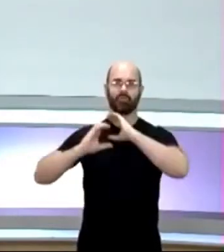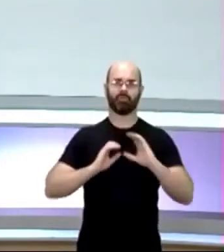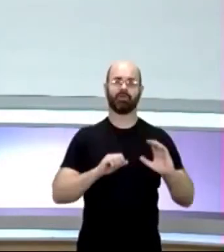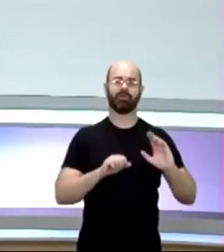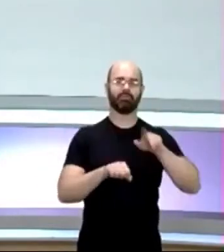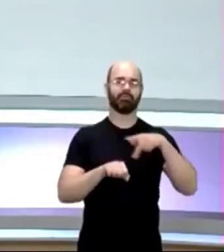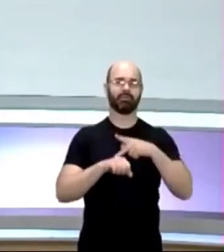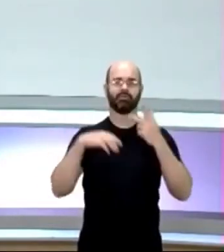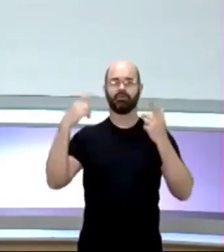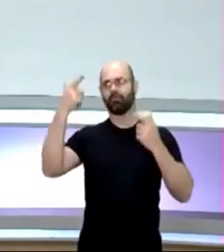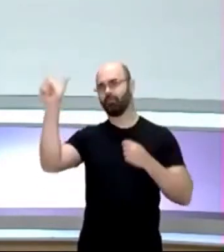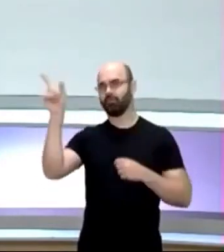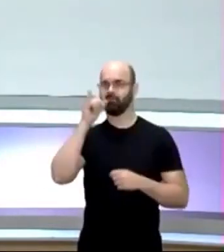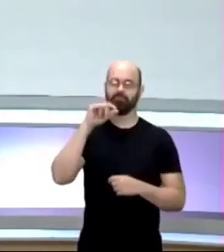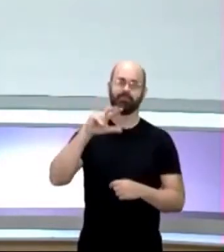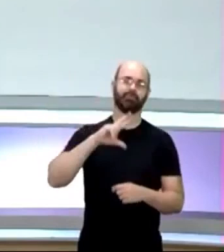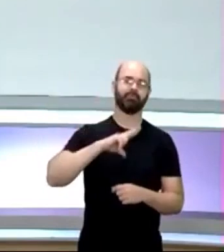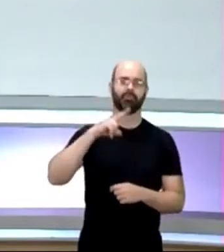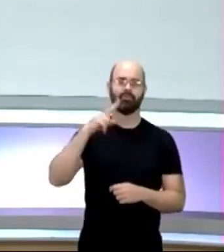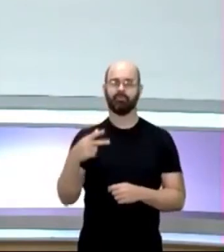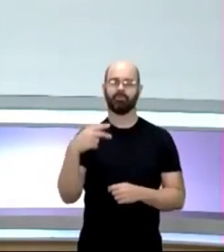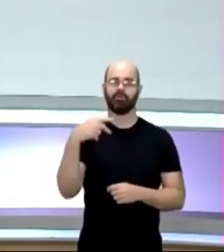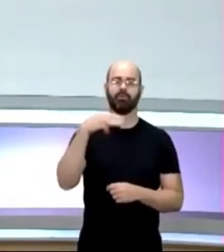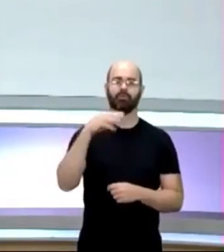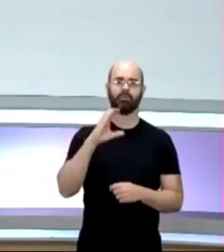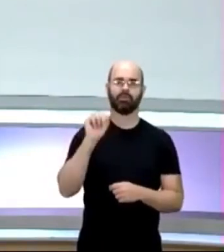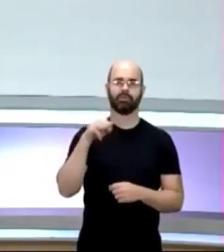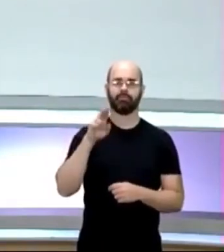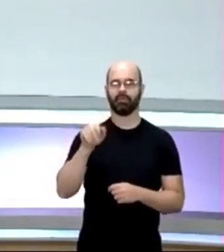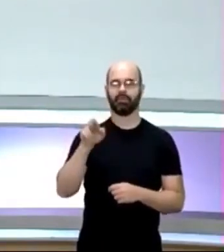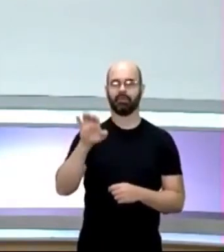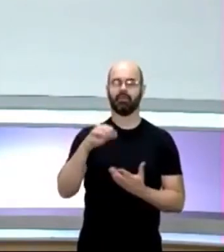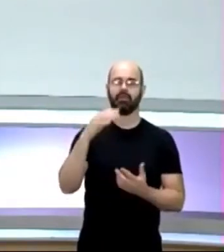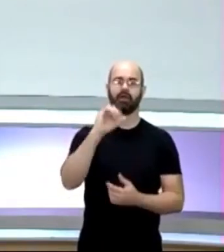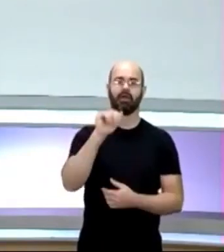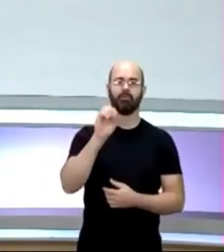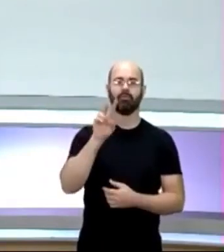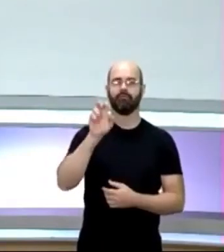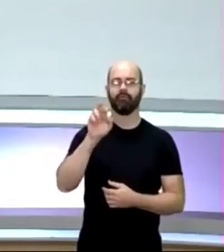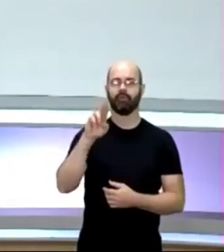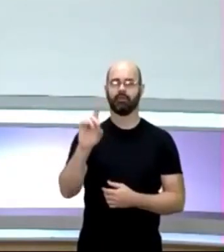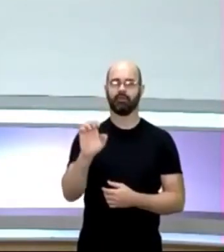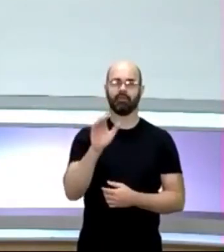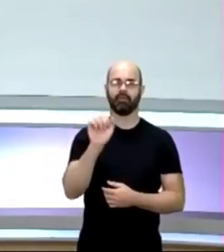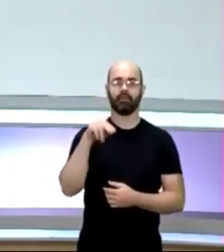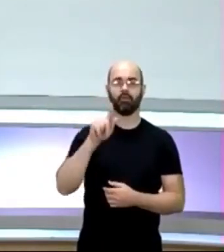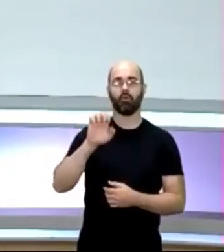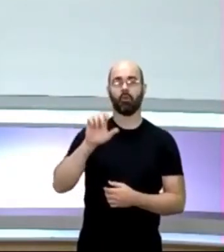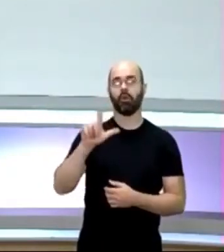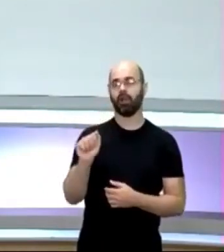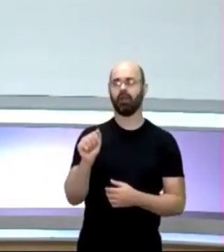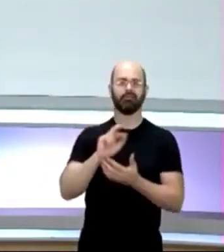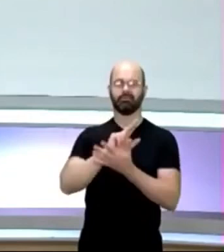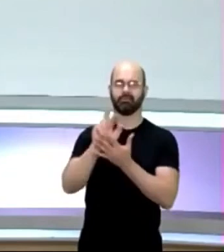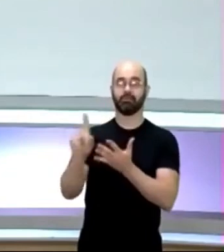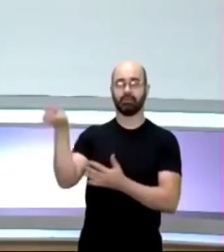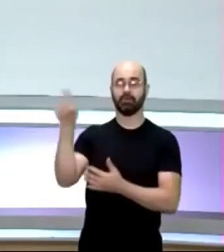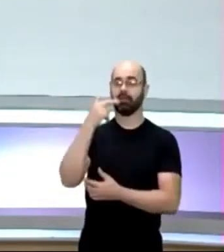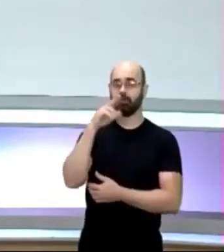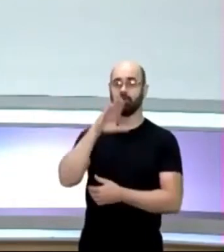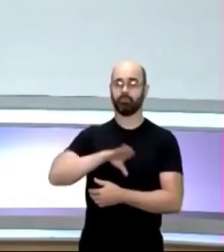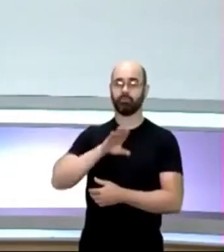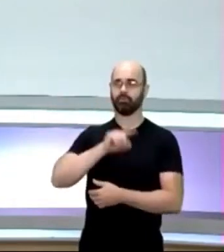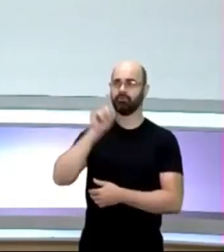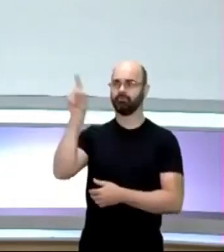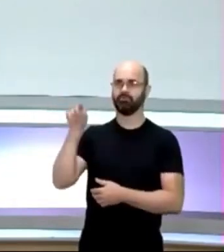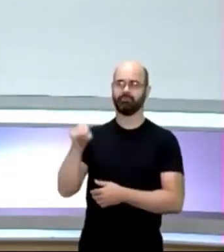países, Portugal, Moçambique, Cabo Verde, Angola. Então, olha só, essas variações são todas língua portuguesa